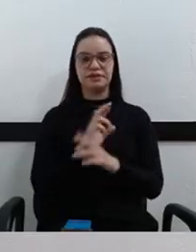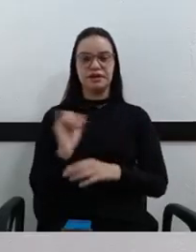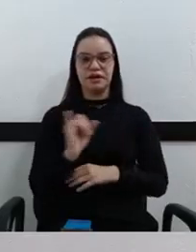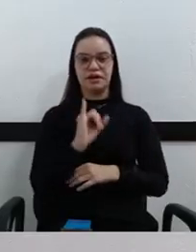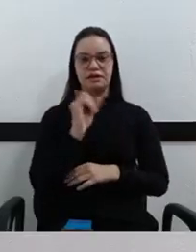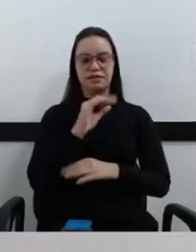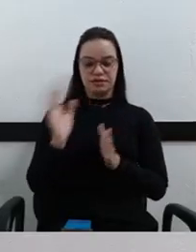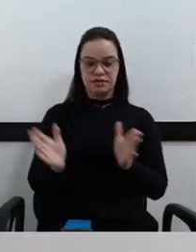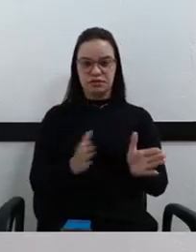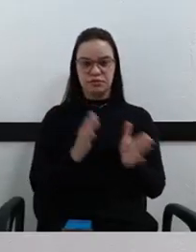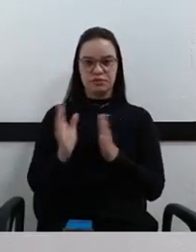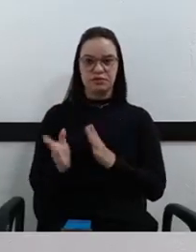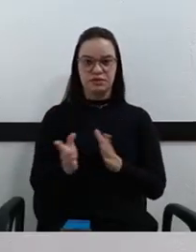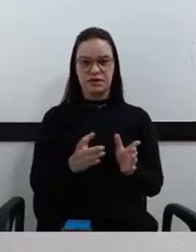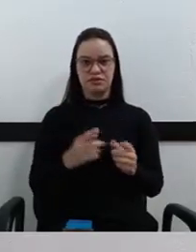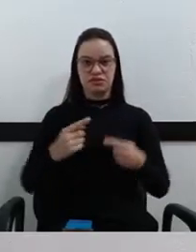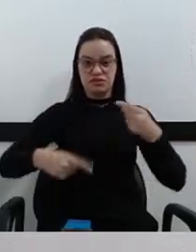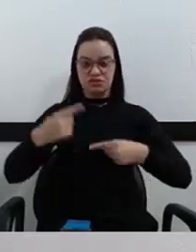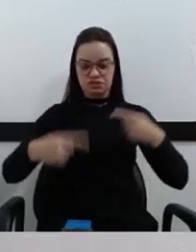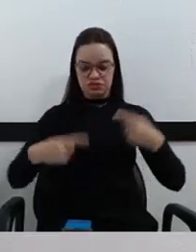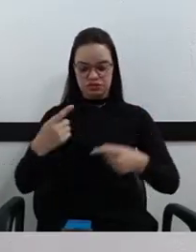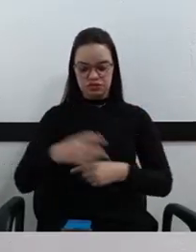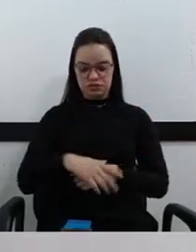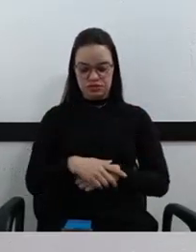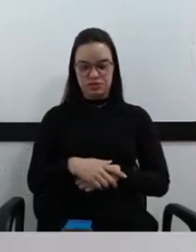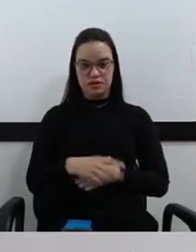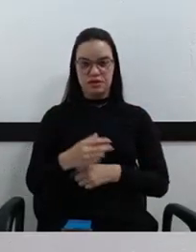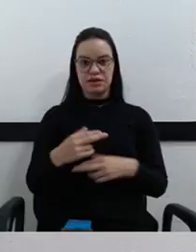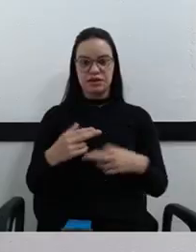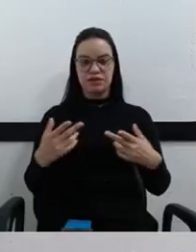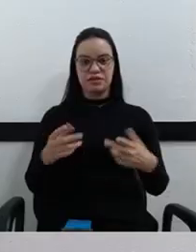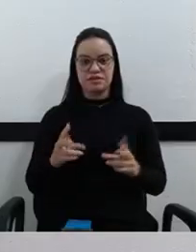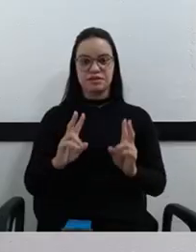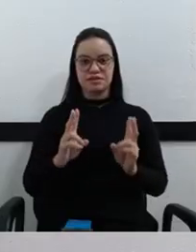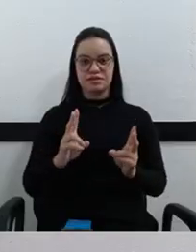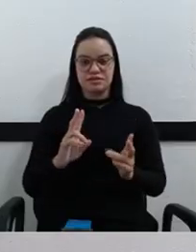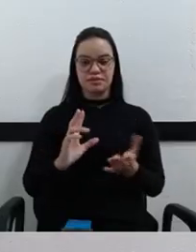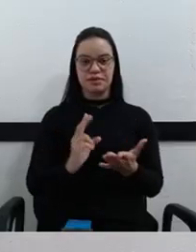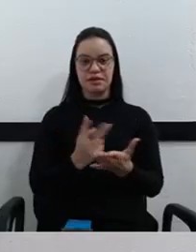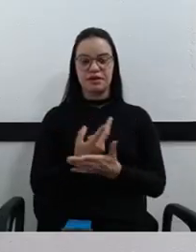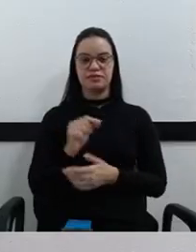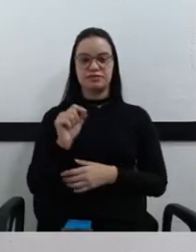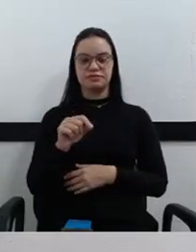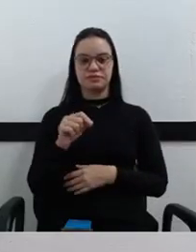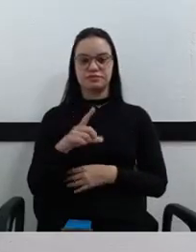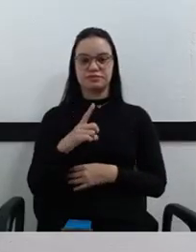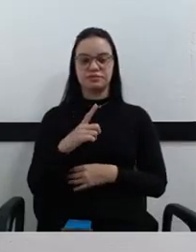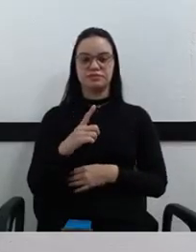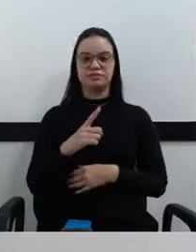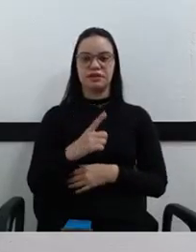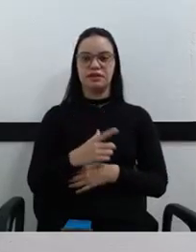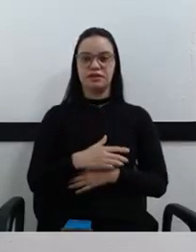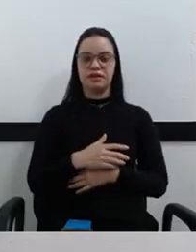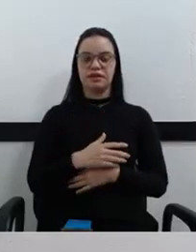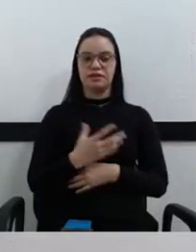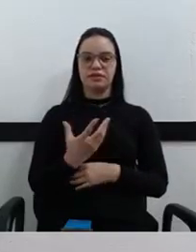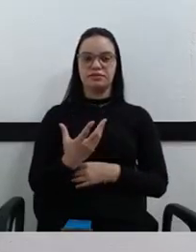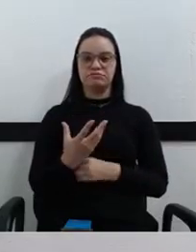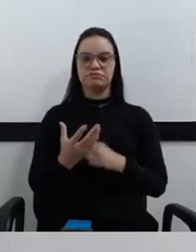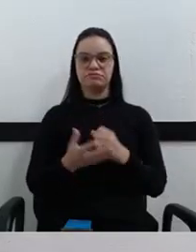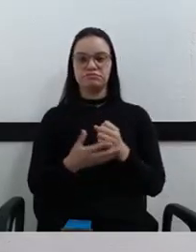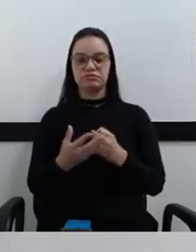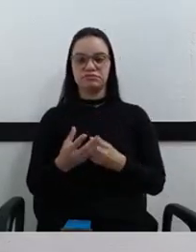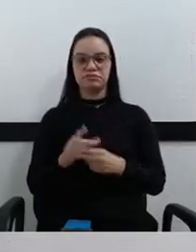processo legislativo aqui de discussão de deliberação, que é algo sempre trazido também por conselheiros e conselheiras, a importância da gente ter um amadurecimento